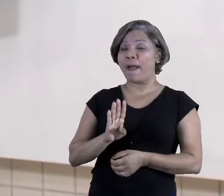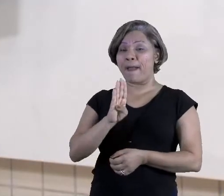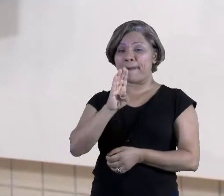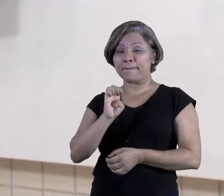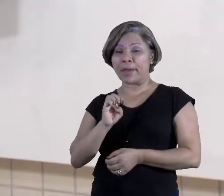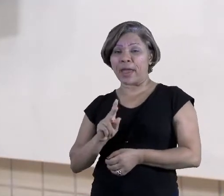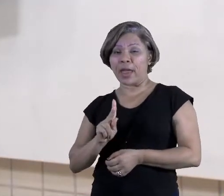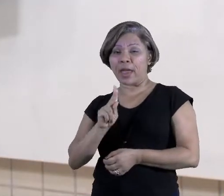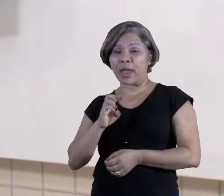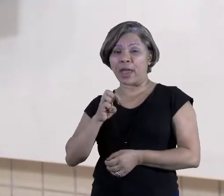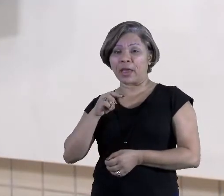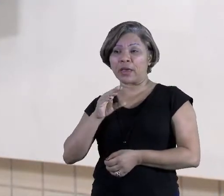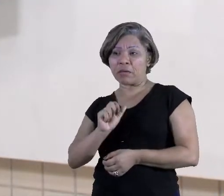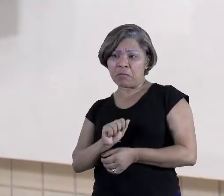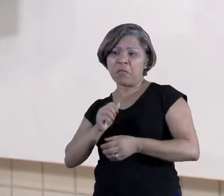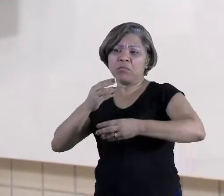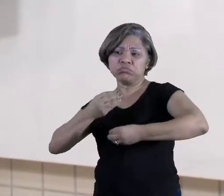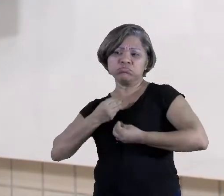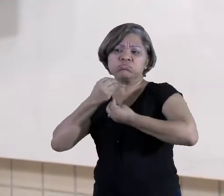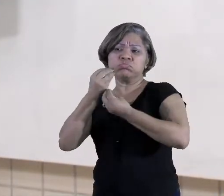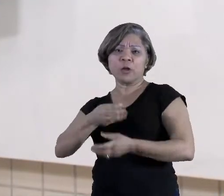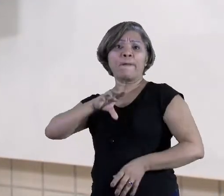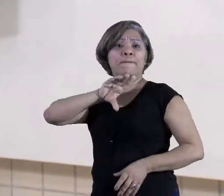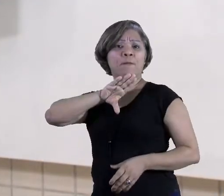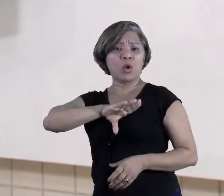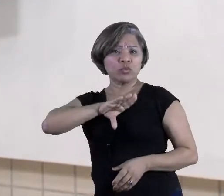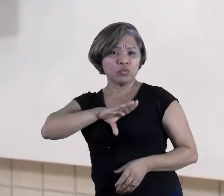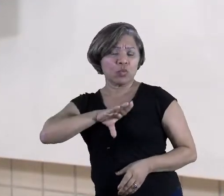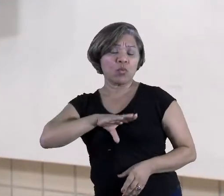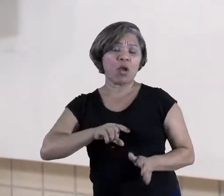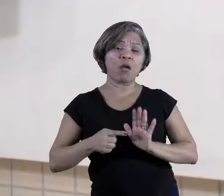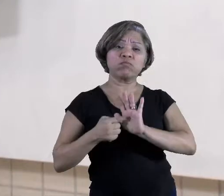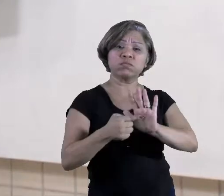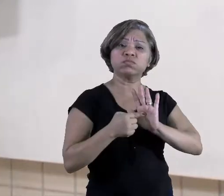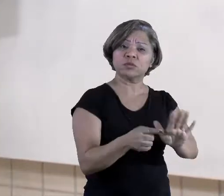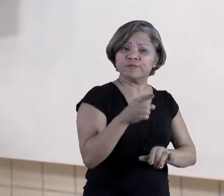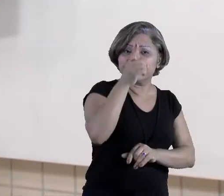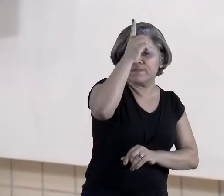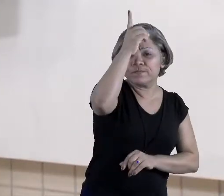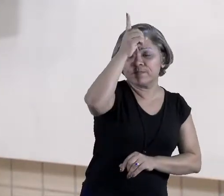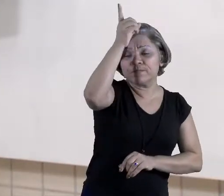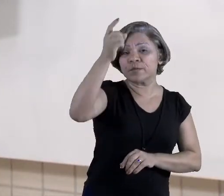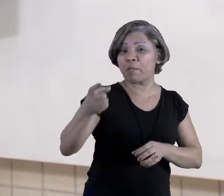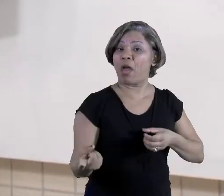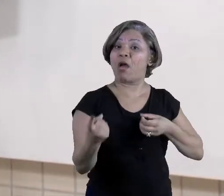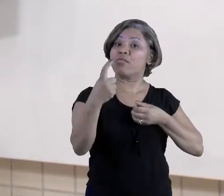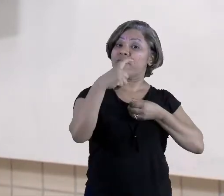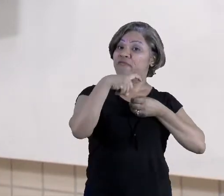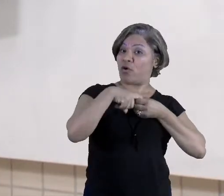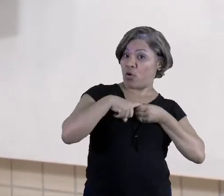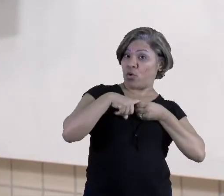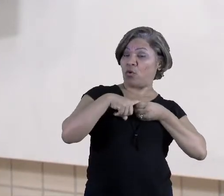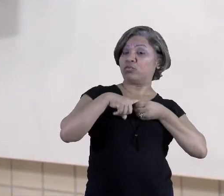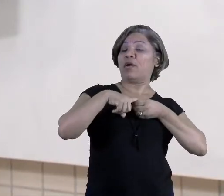Portugal para expor as suas ideias para os portugueses. Porém, na sua volta, ele é